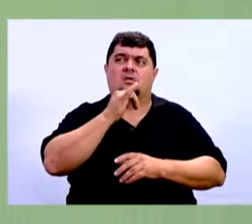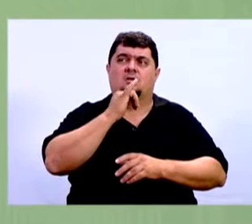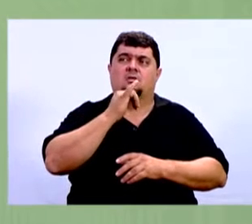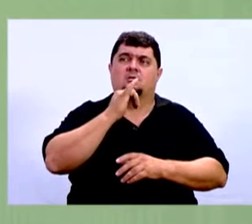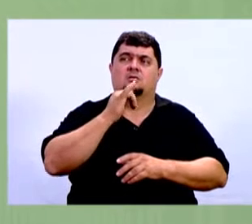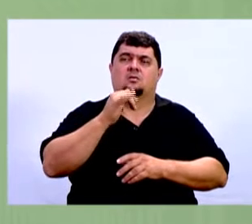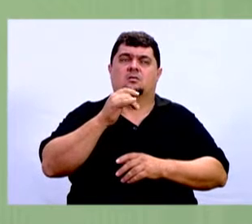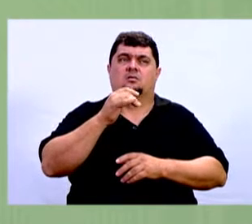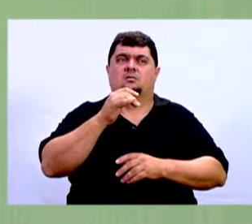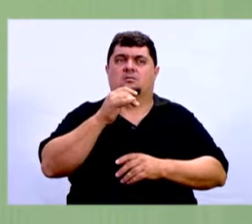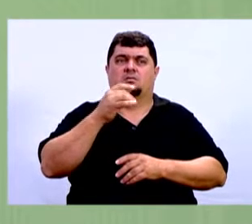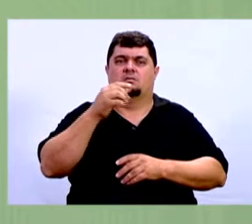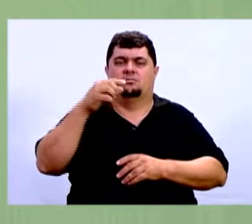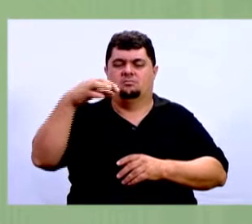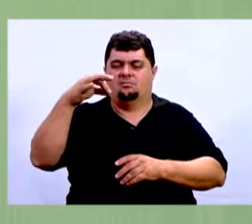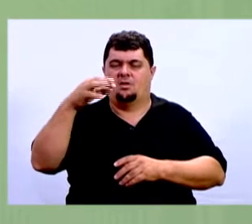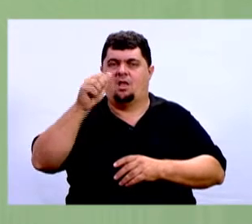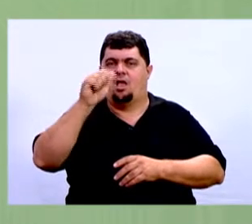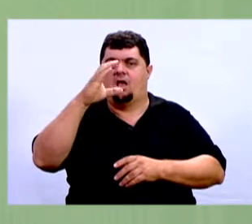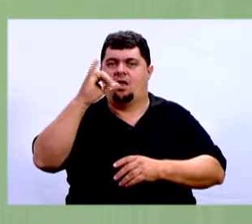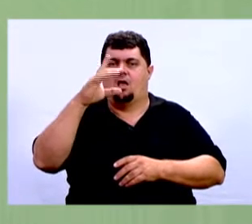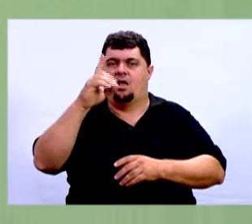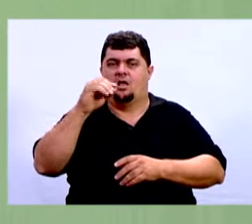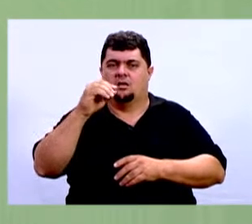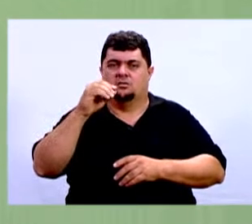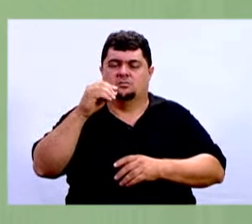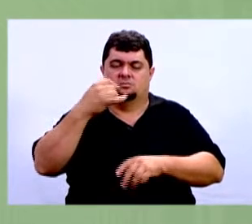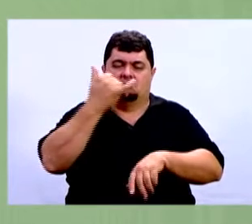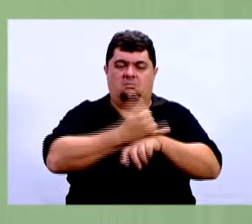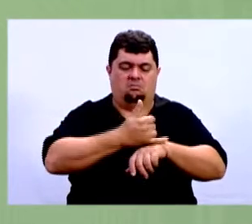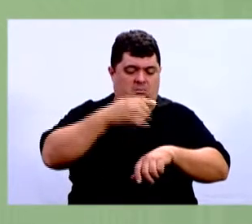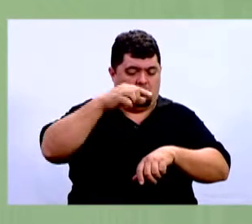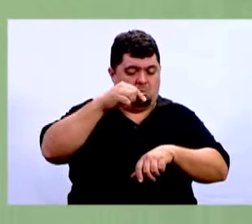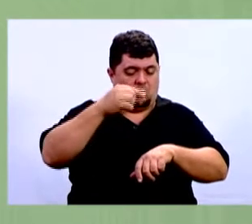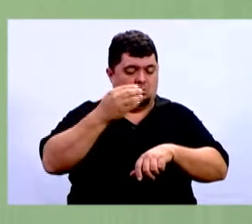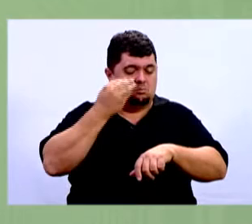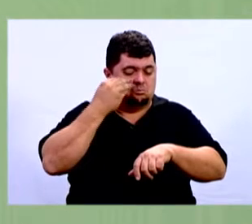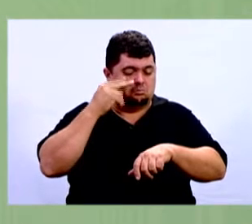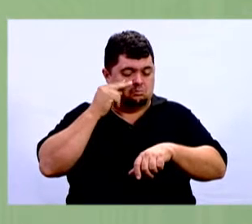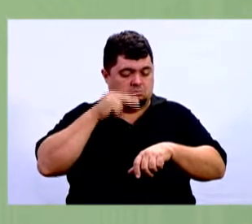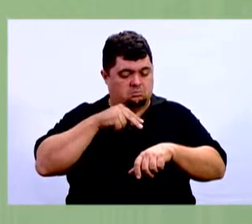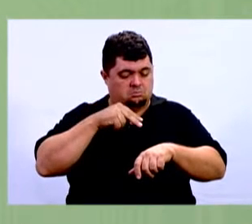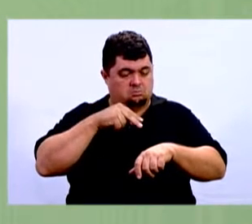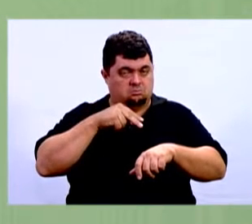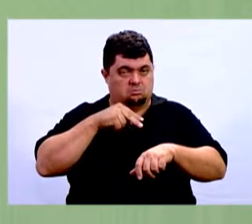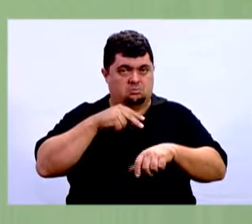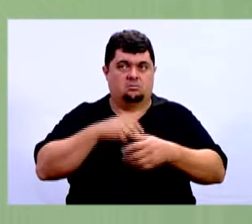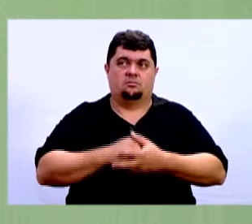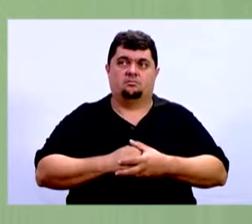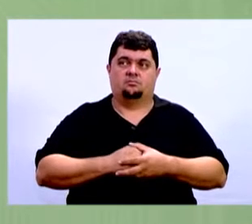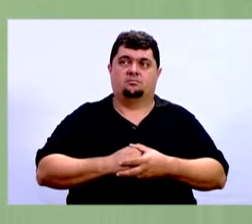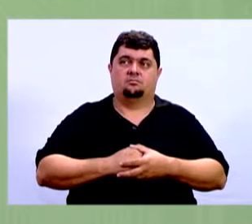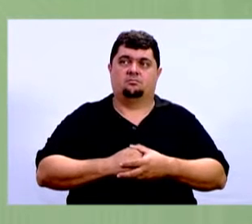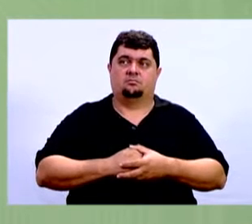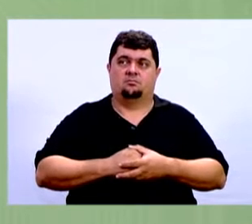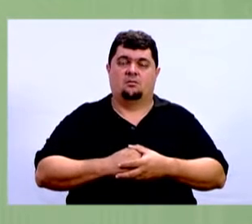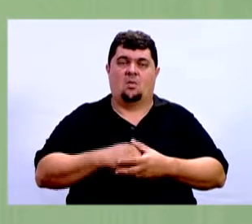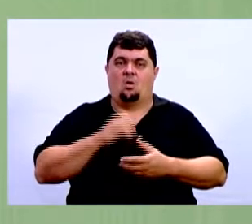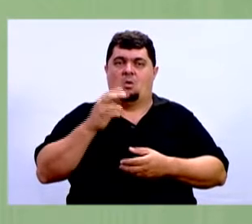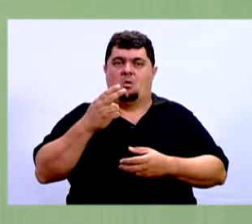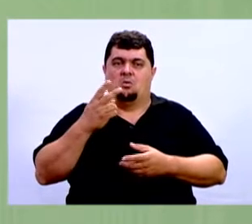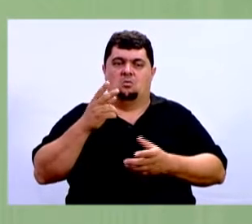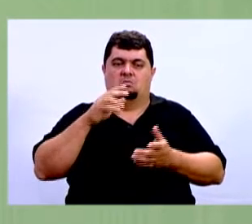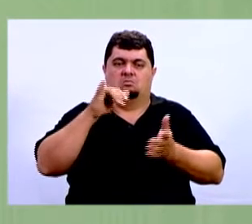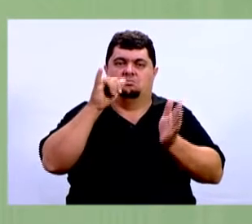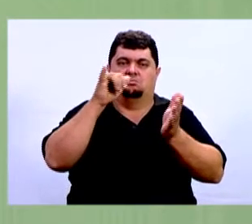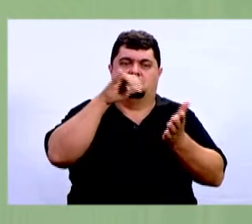pinga uma gota de ácido em uma placa de metal para observar qual é o resultado. Ou você pode utilizar 2 softwares educacionais